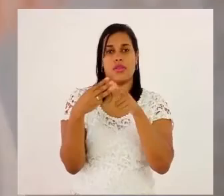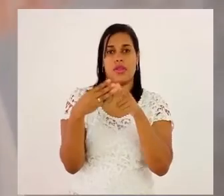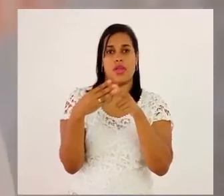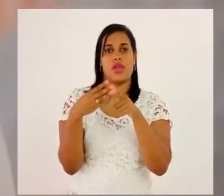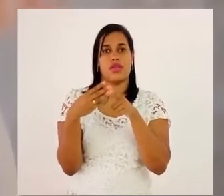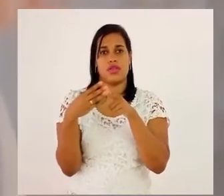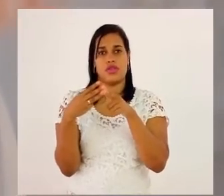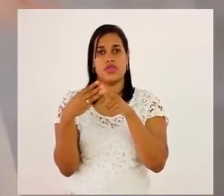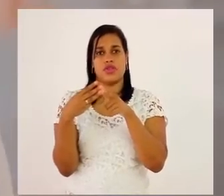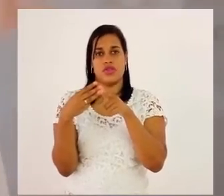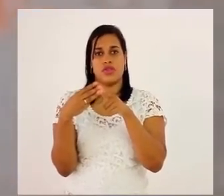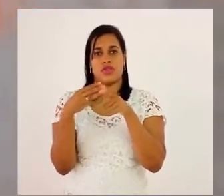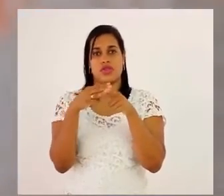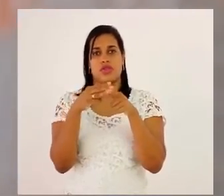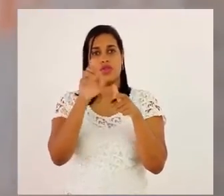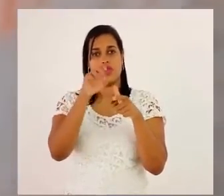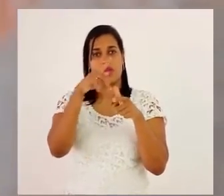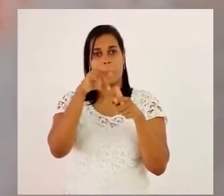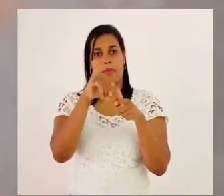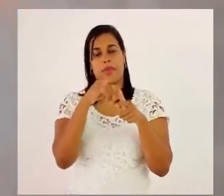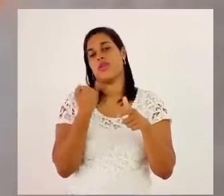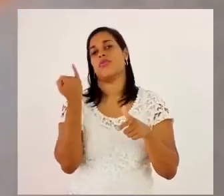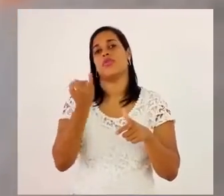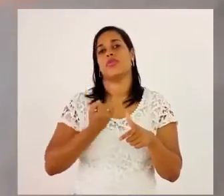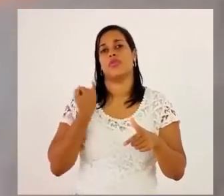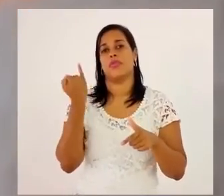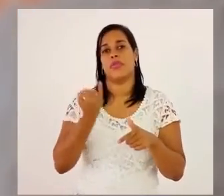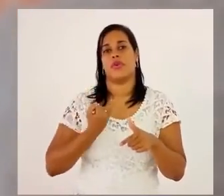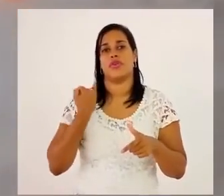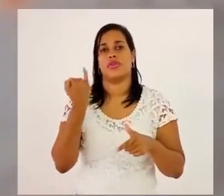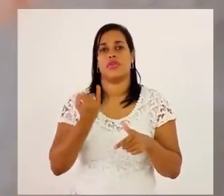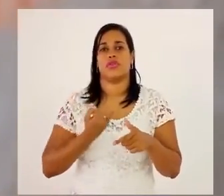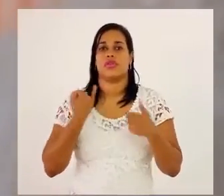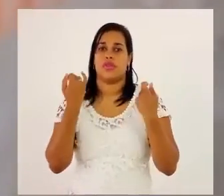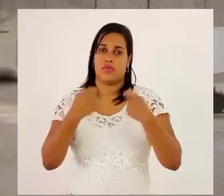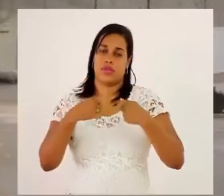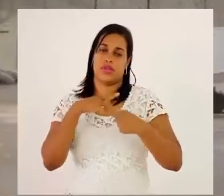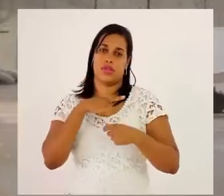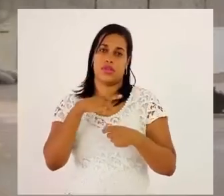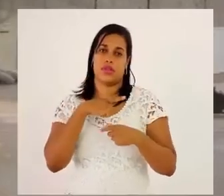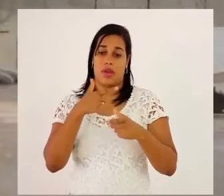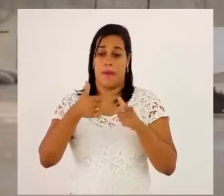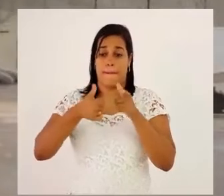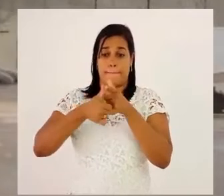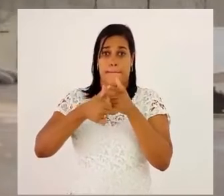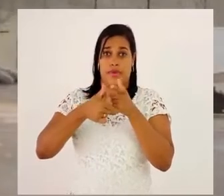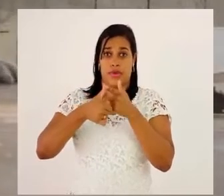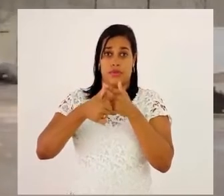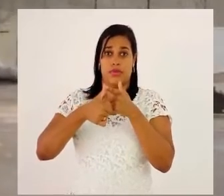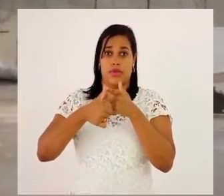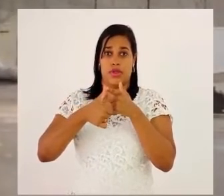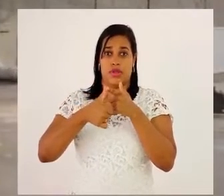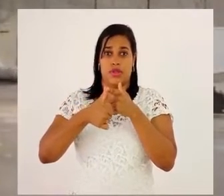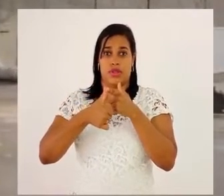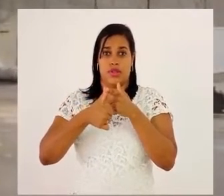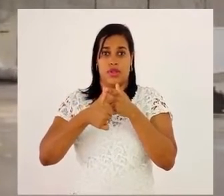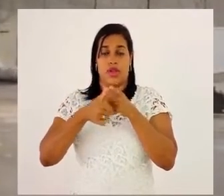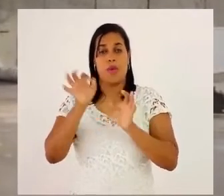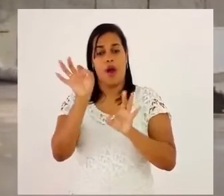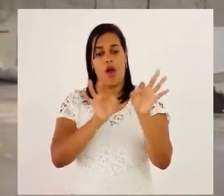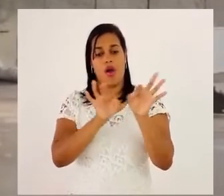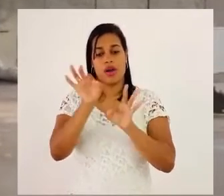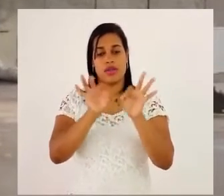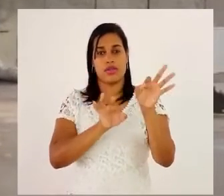hora que a gente for dimensionar o EPI. 3 fundamentais partes que a gente não pode falhar. A primeira é um bom dimensionamento do